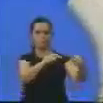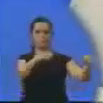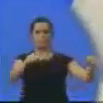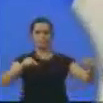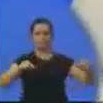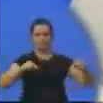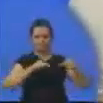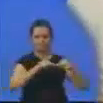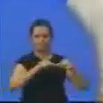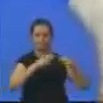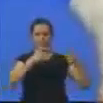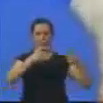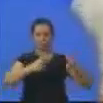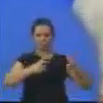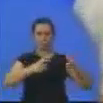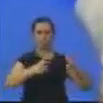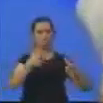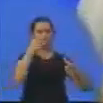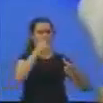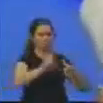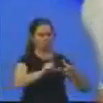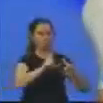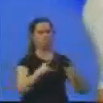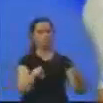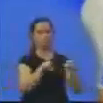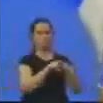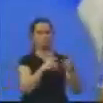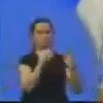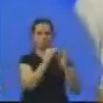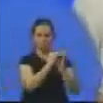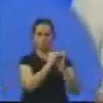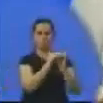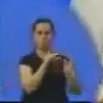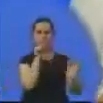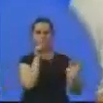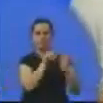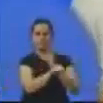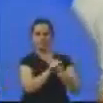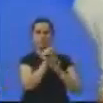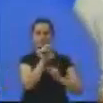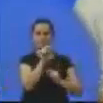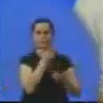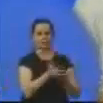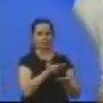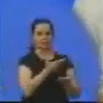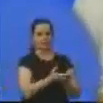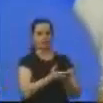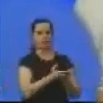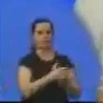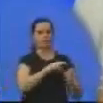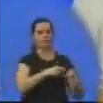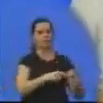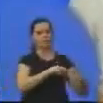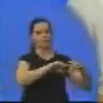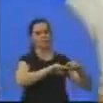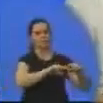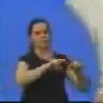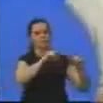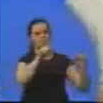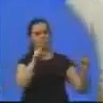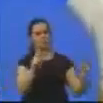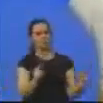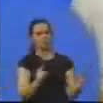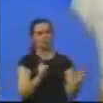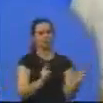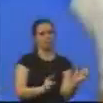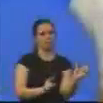terreno. Uma outra aplicação para a nossa derivada é no estudo da concavidade de uma função.